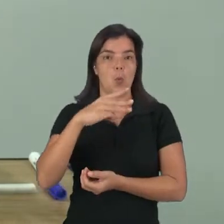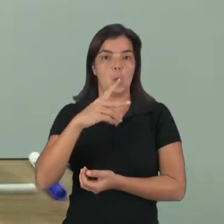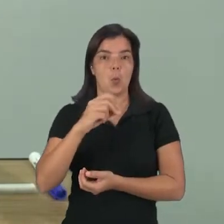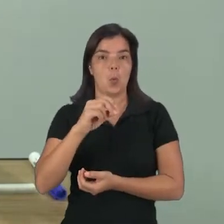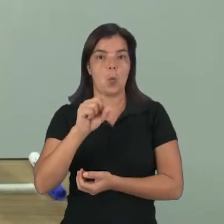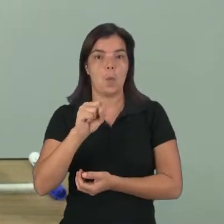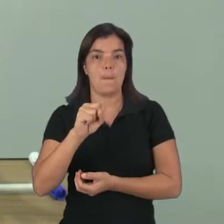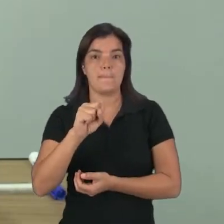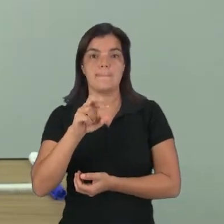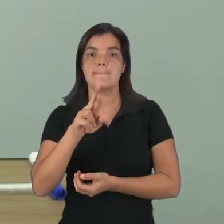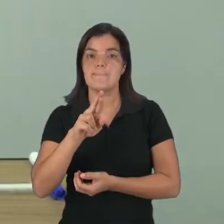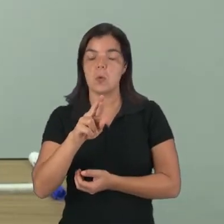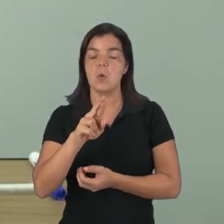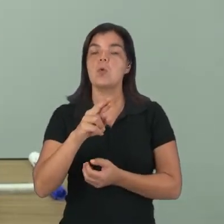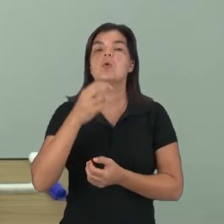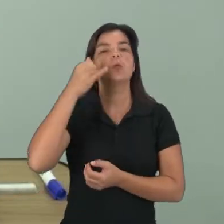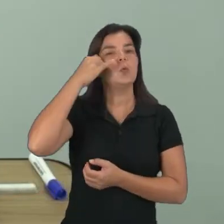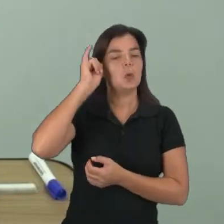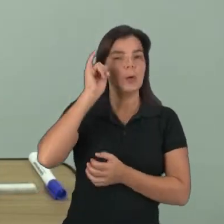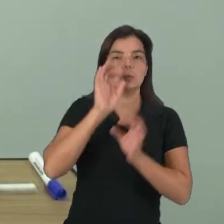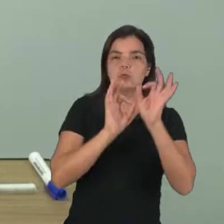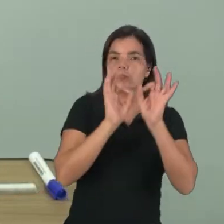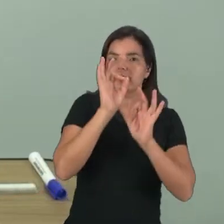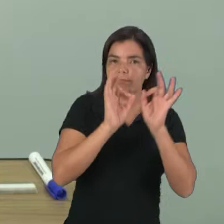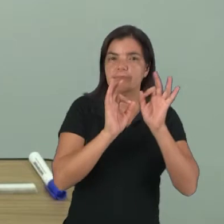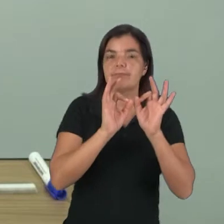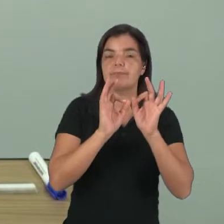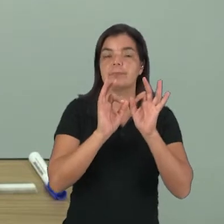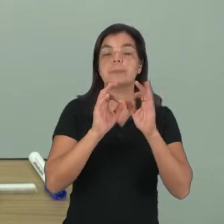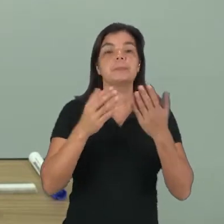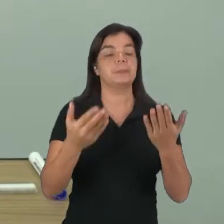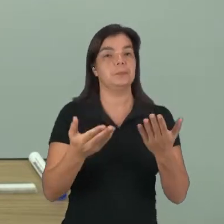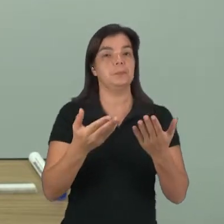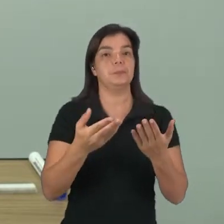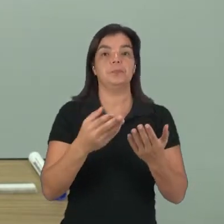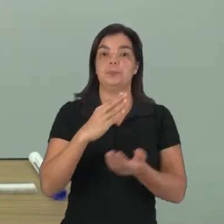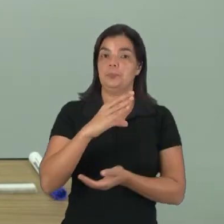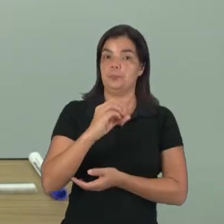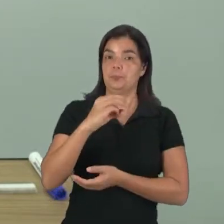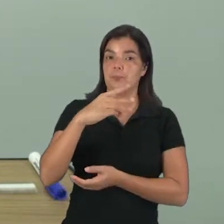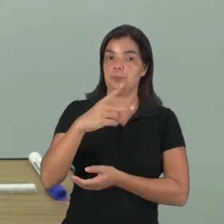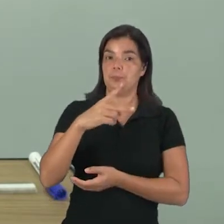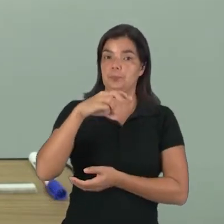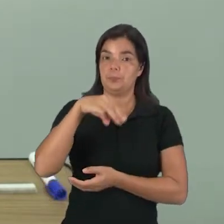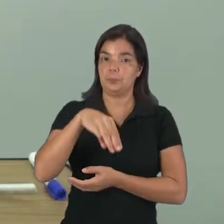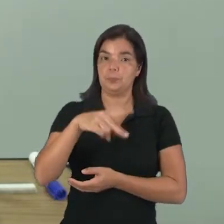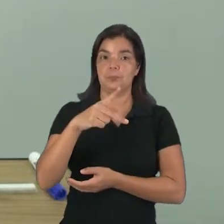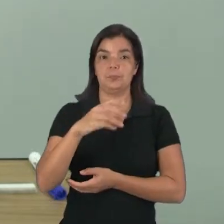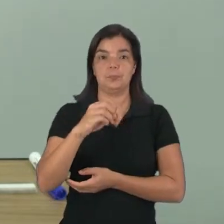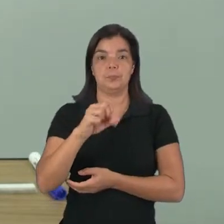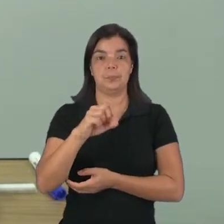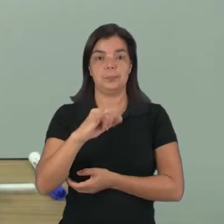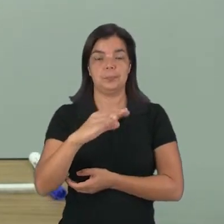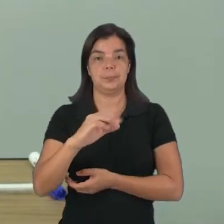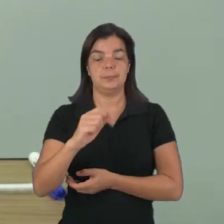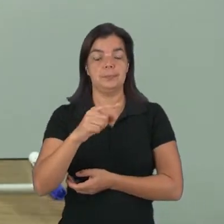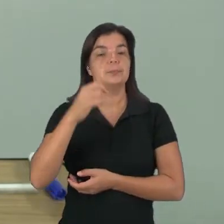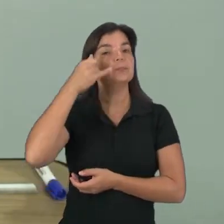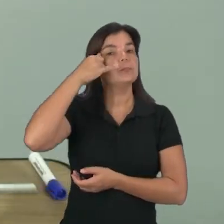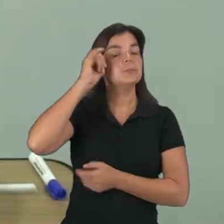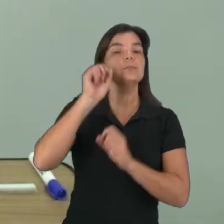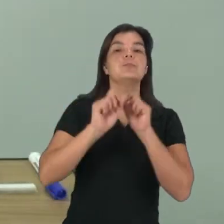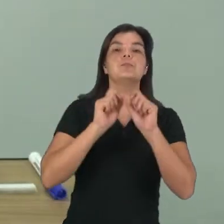a ideia aqui de montar, certo? Então, se eu falo em composição de números, eu estou dando a você a ideia